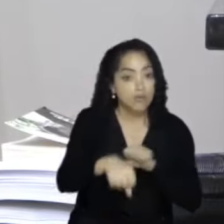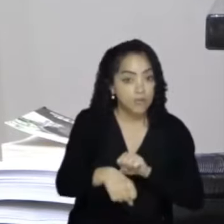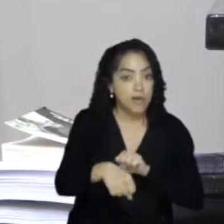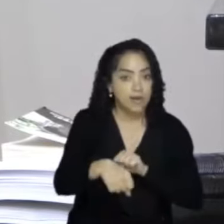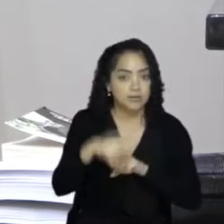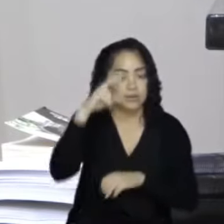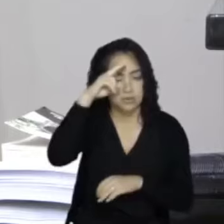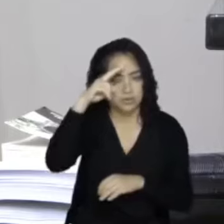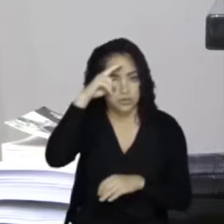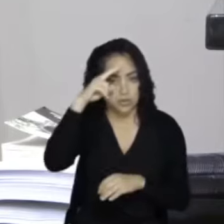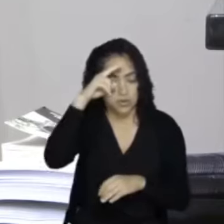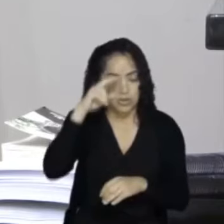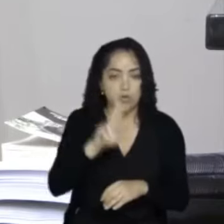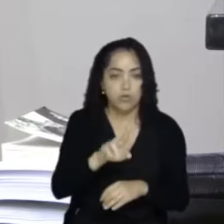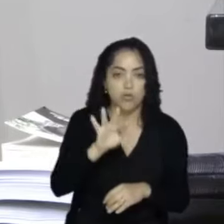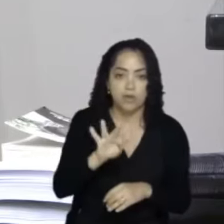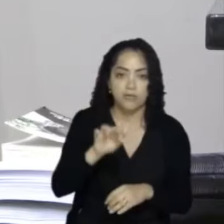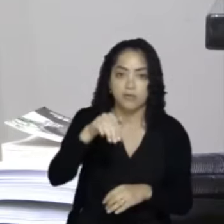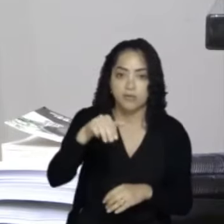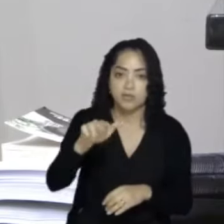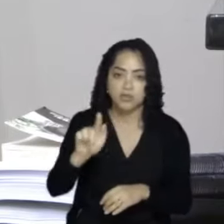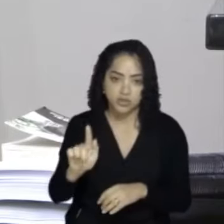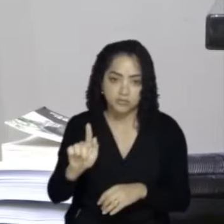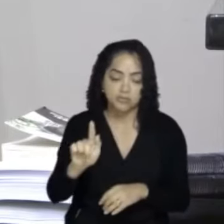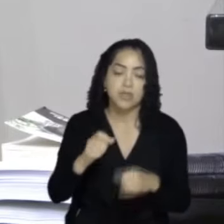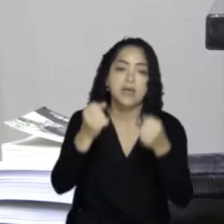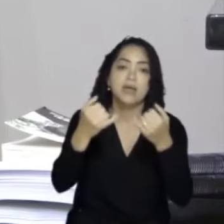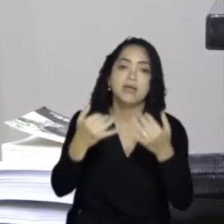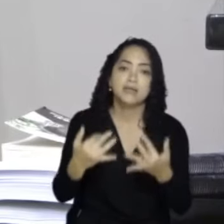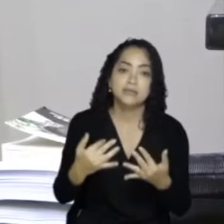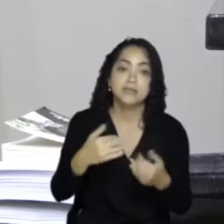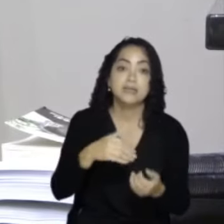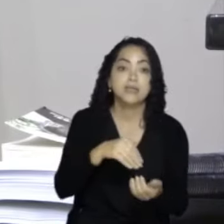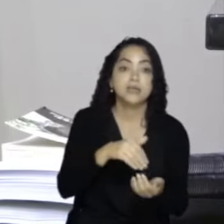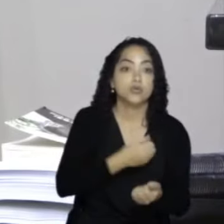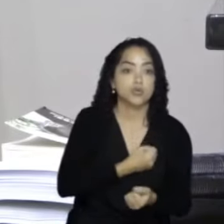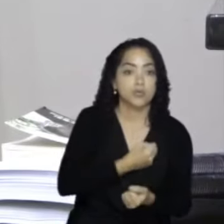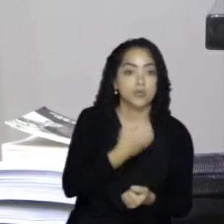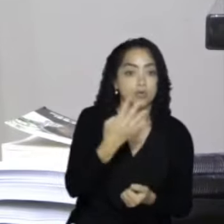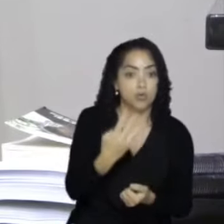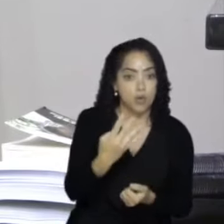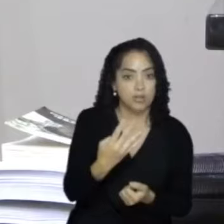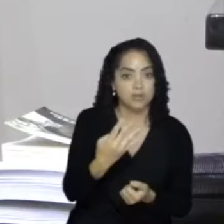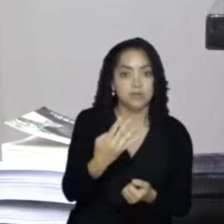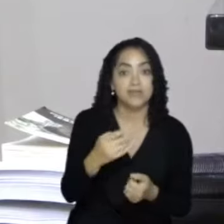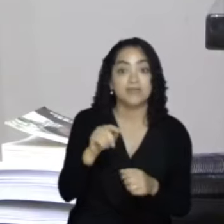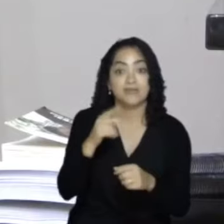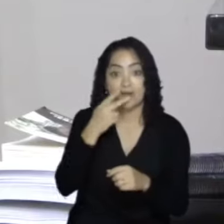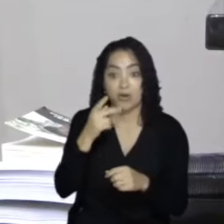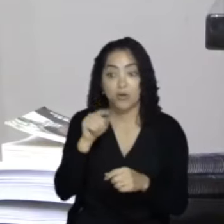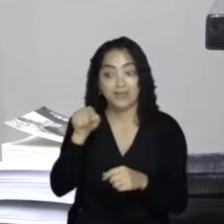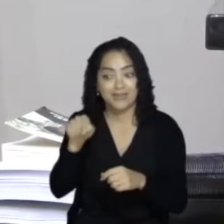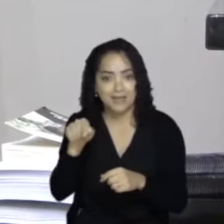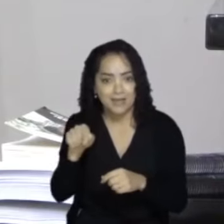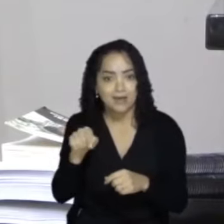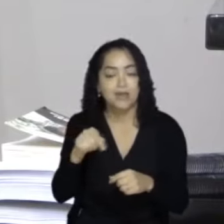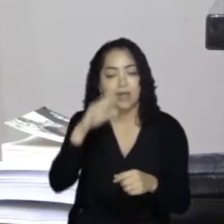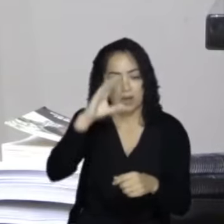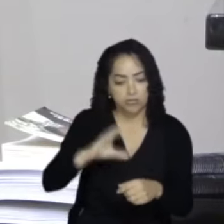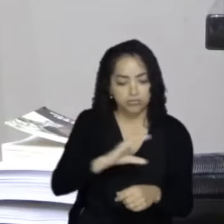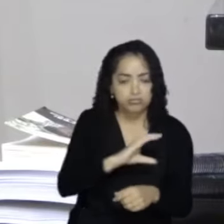tem autoridade. O que que ela diz? Ela nos diz na página 4 que Antonieta era católica e propagandista